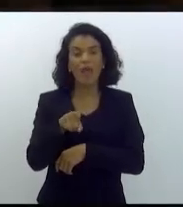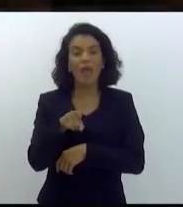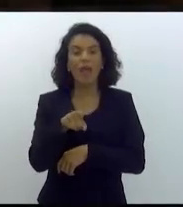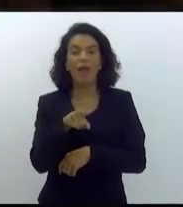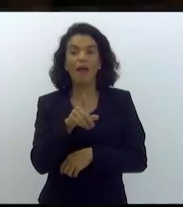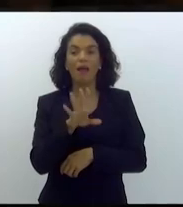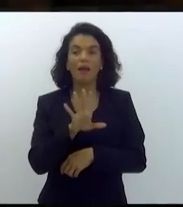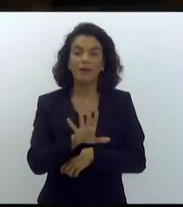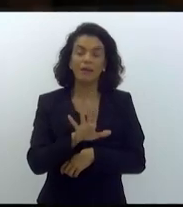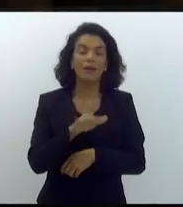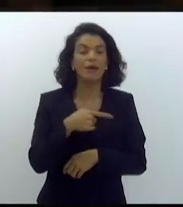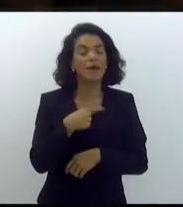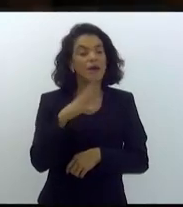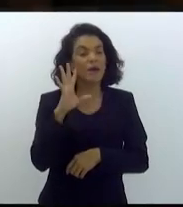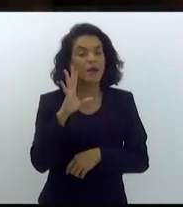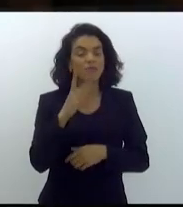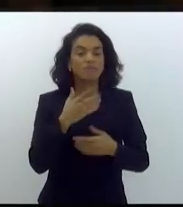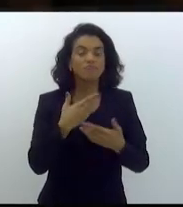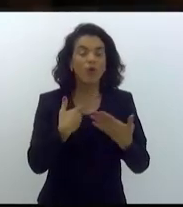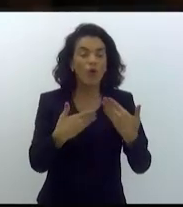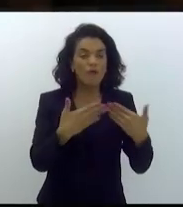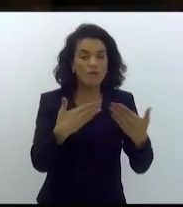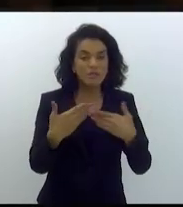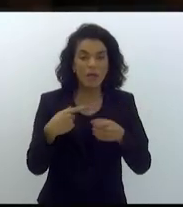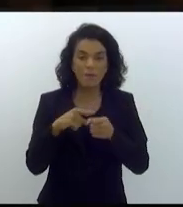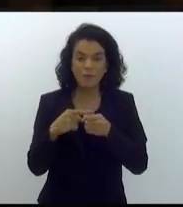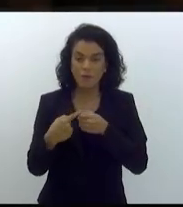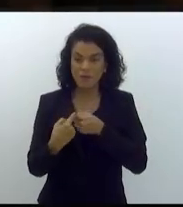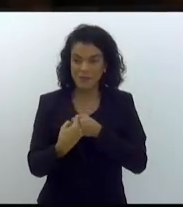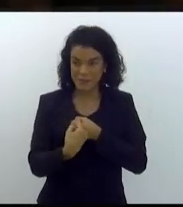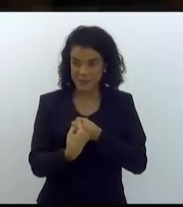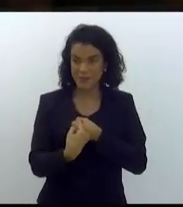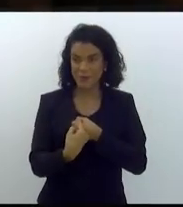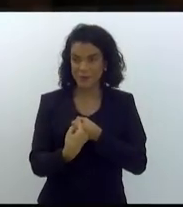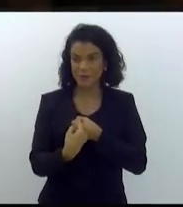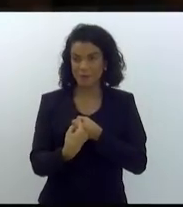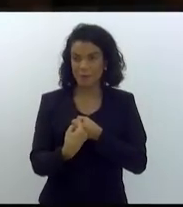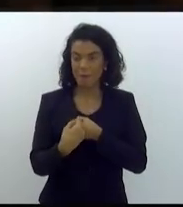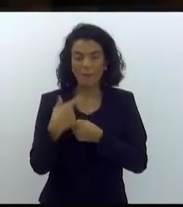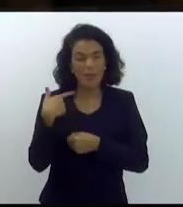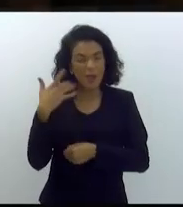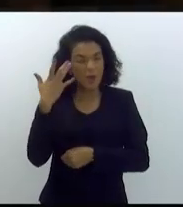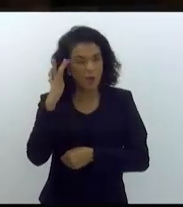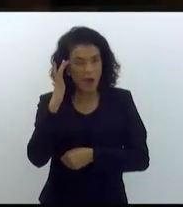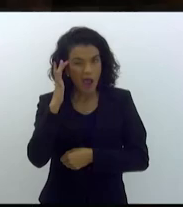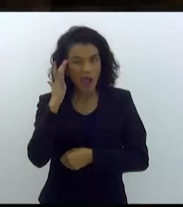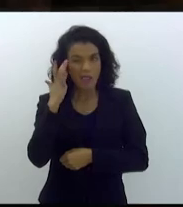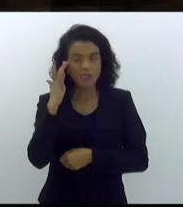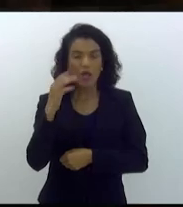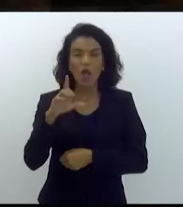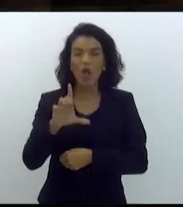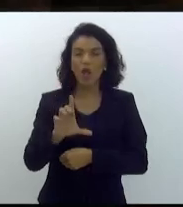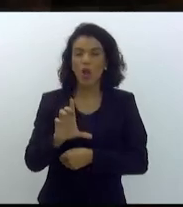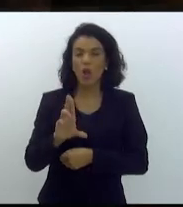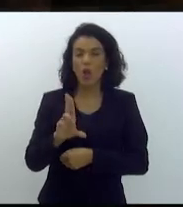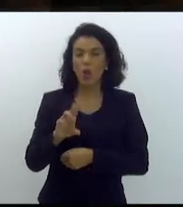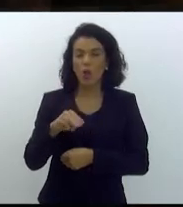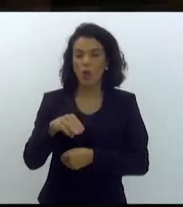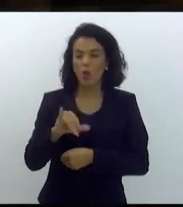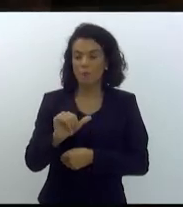contas em algumas cidades e especificamente de memória da matéria Lumiar